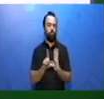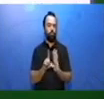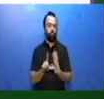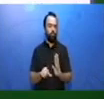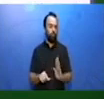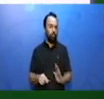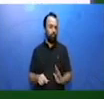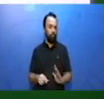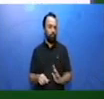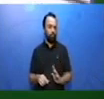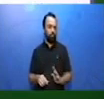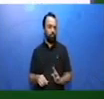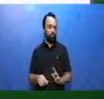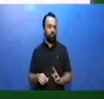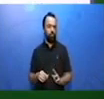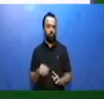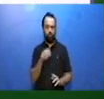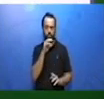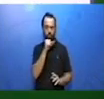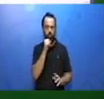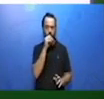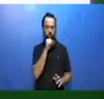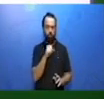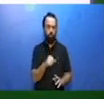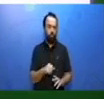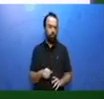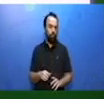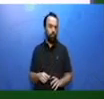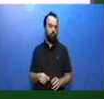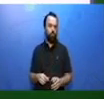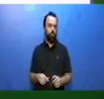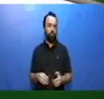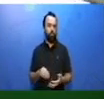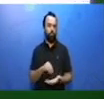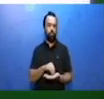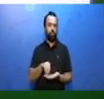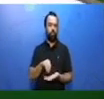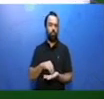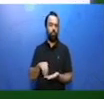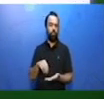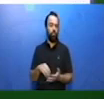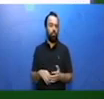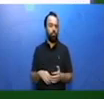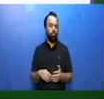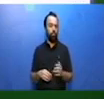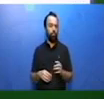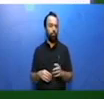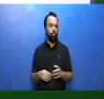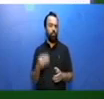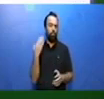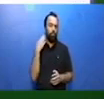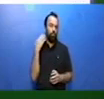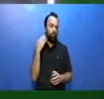ó, em laranja, lojas, escritórios, clínicas,